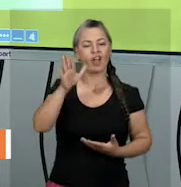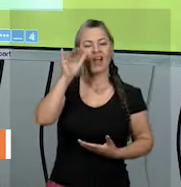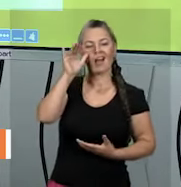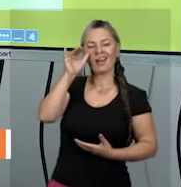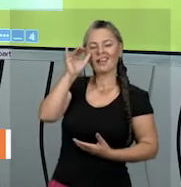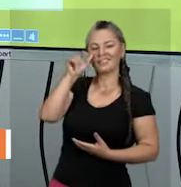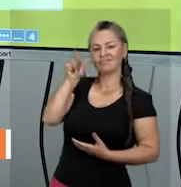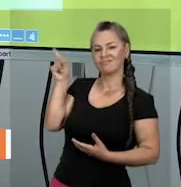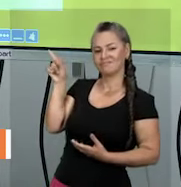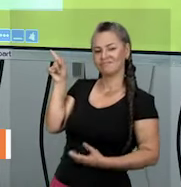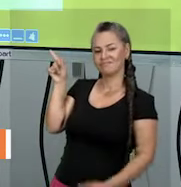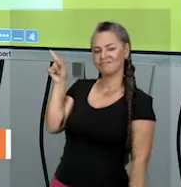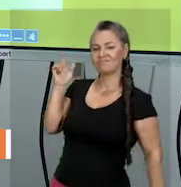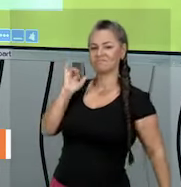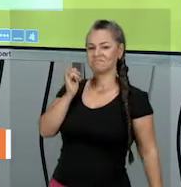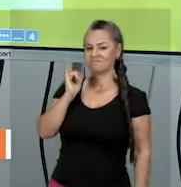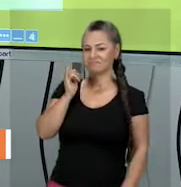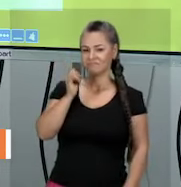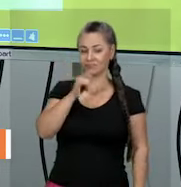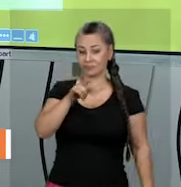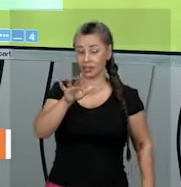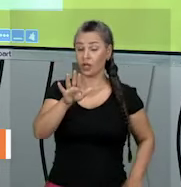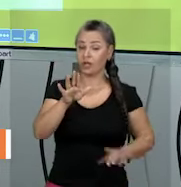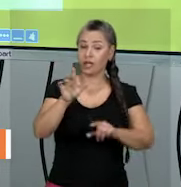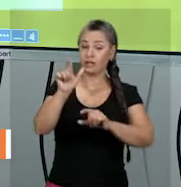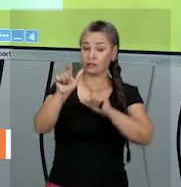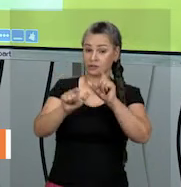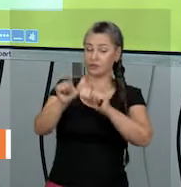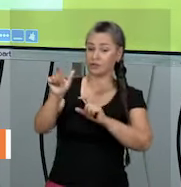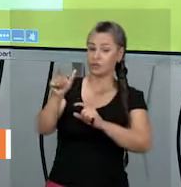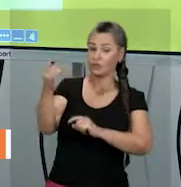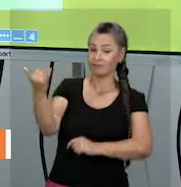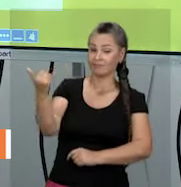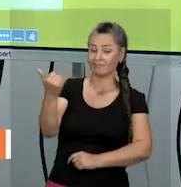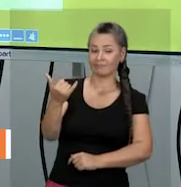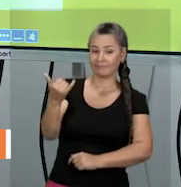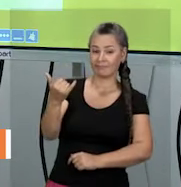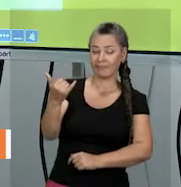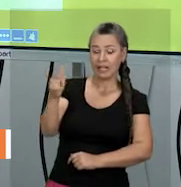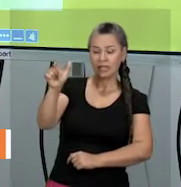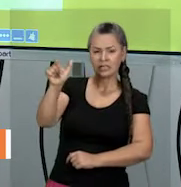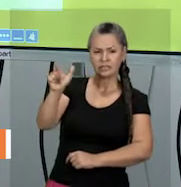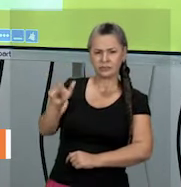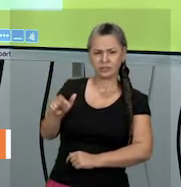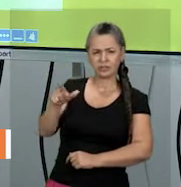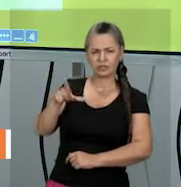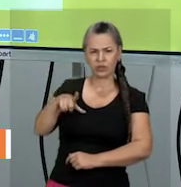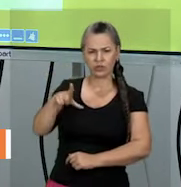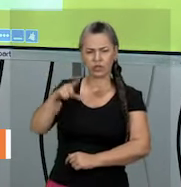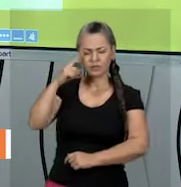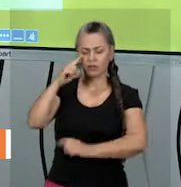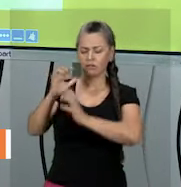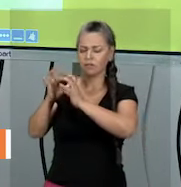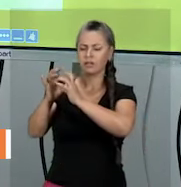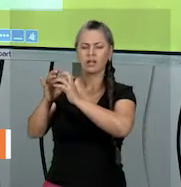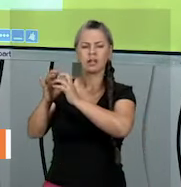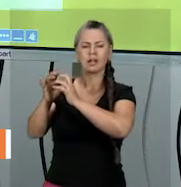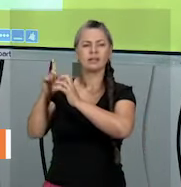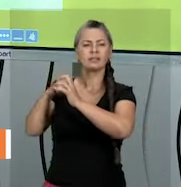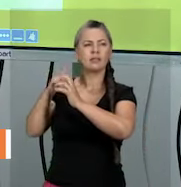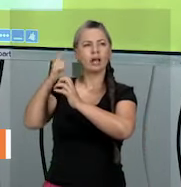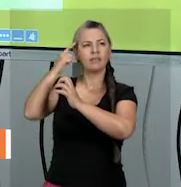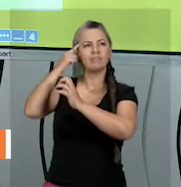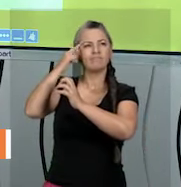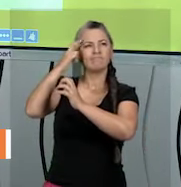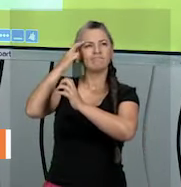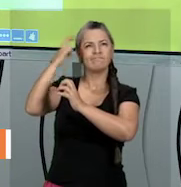Curiosidades. Apesar do que muitos afirmam, os humanos não utilizam apenas 10% do seu cérebro.